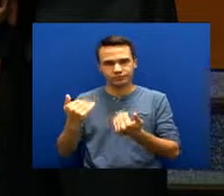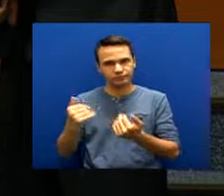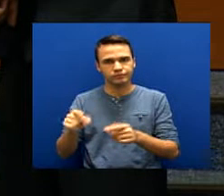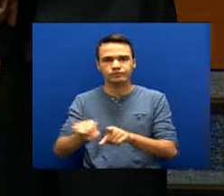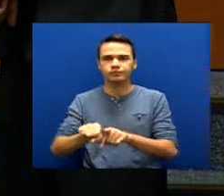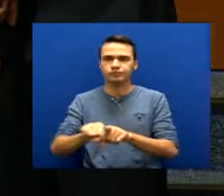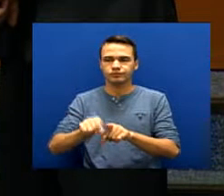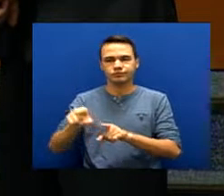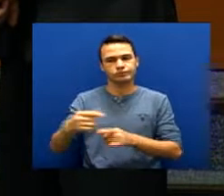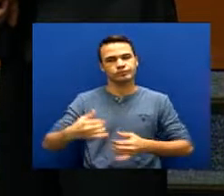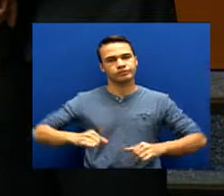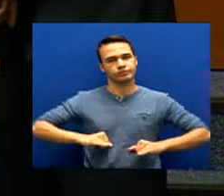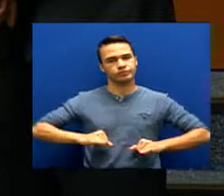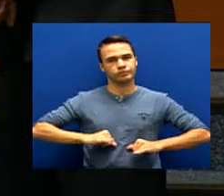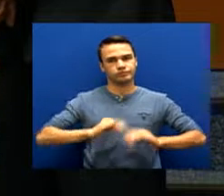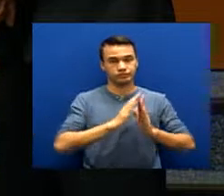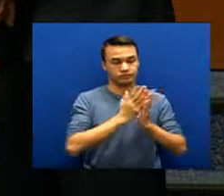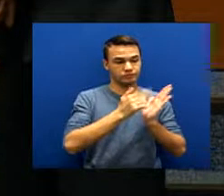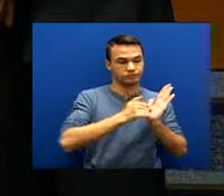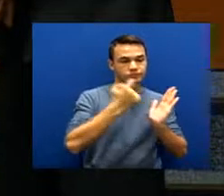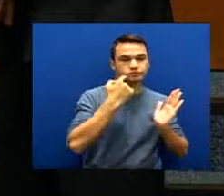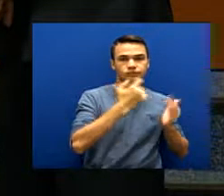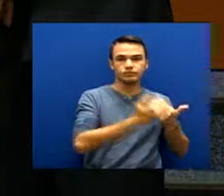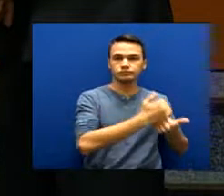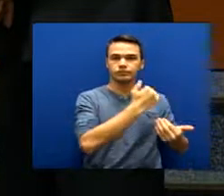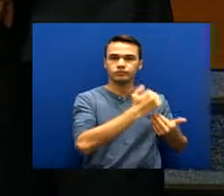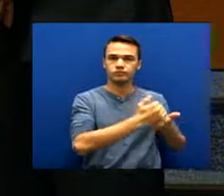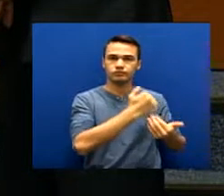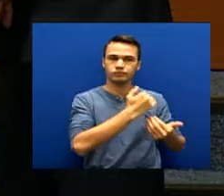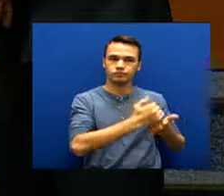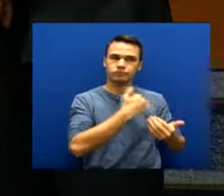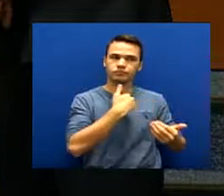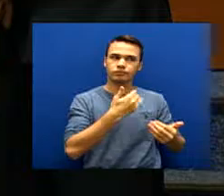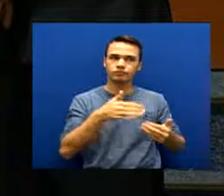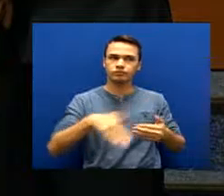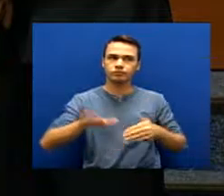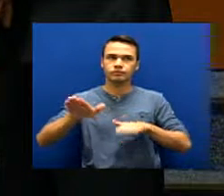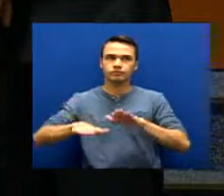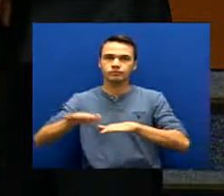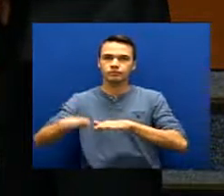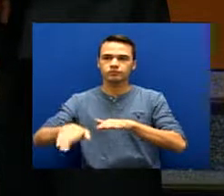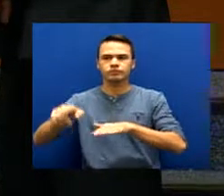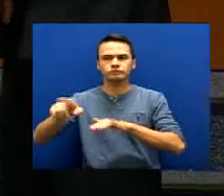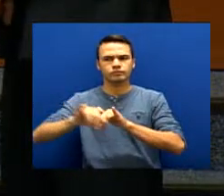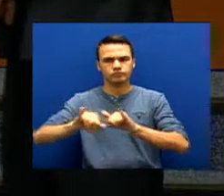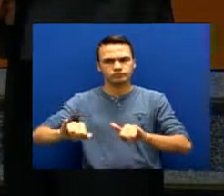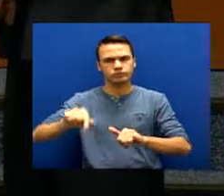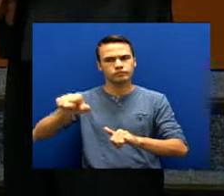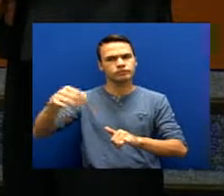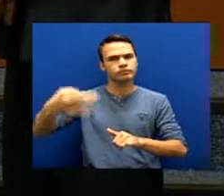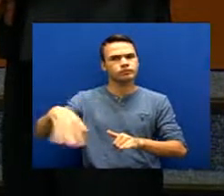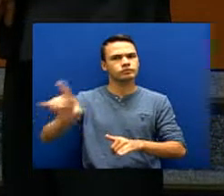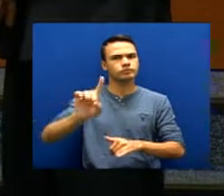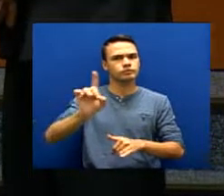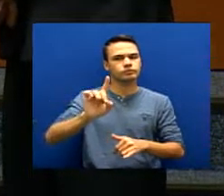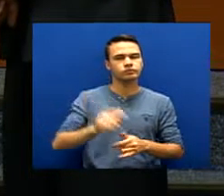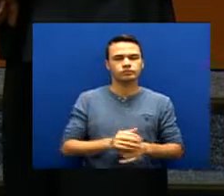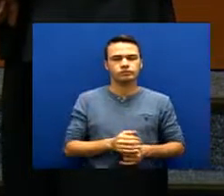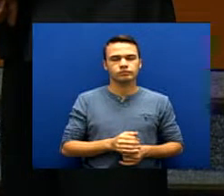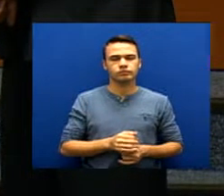Bíblia, que é a nossa grande inspiração da Pastoral do Menor. E nós começamos há cerca